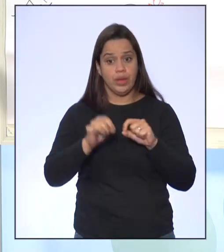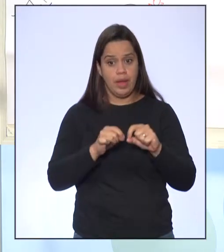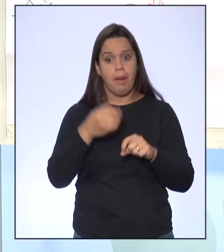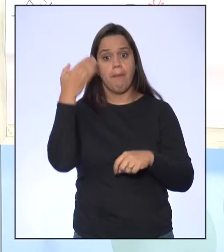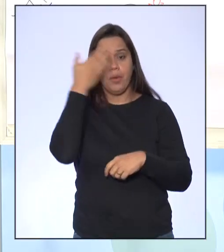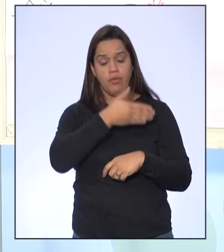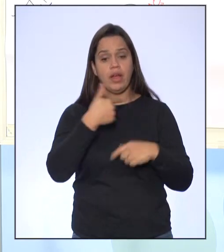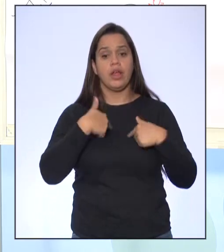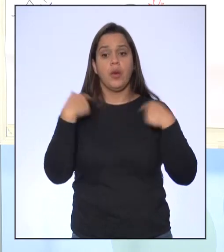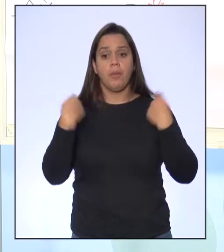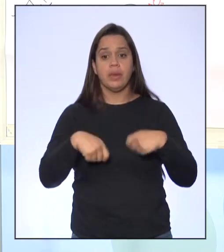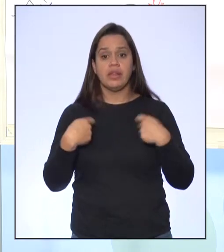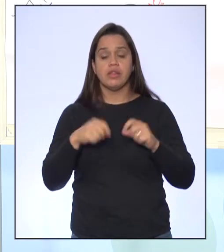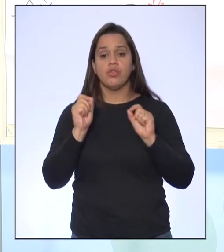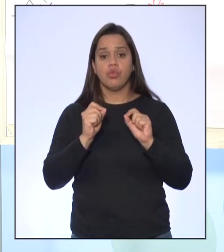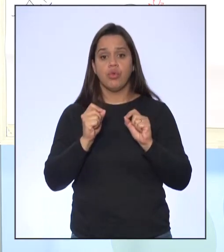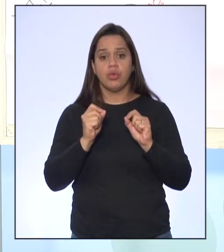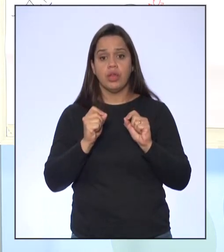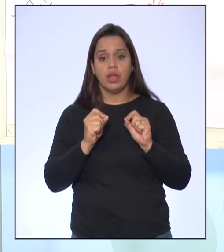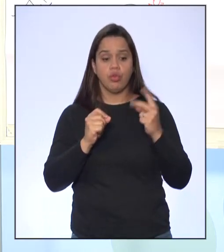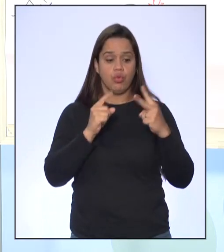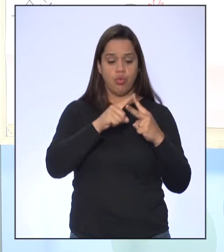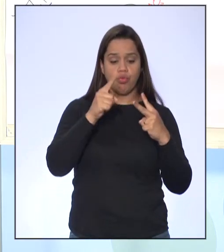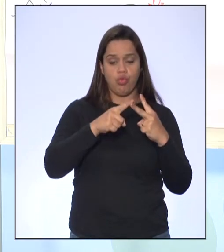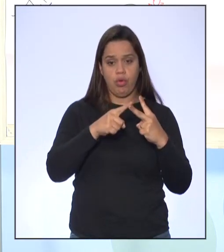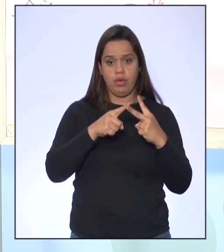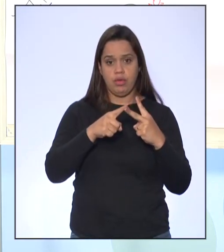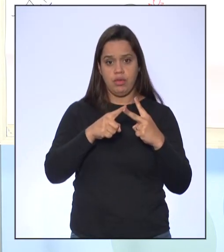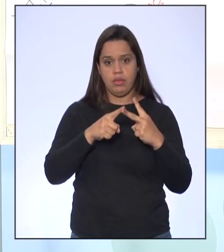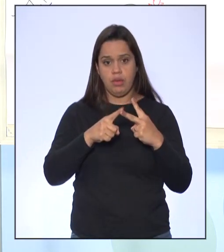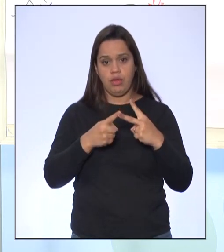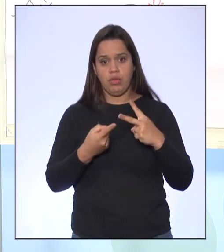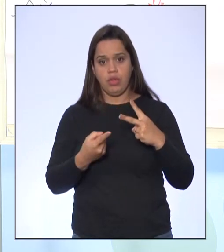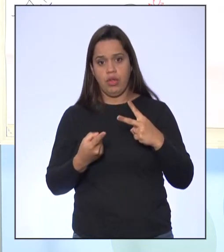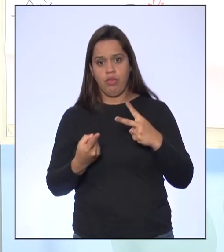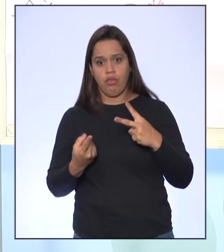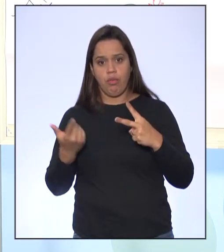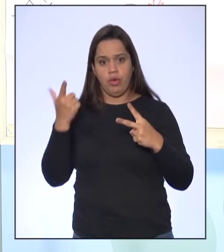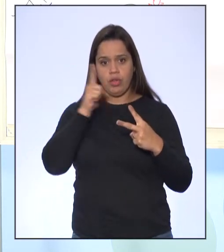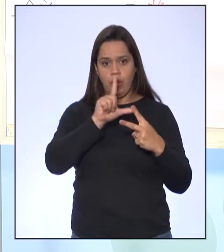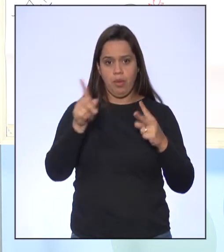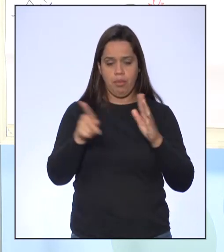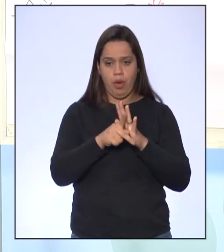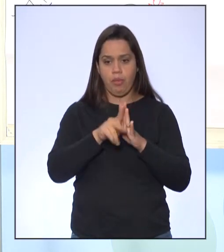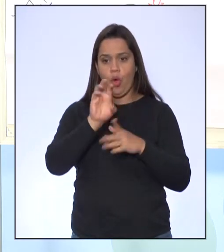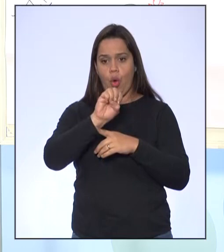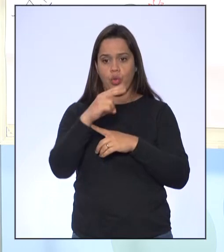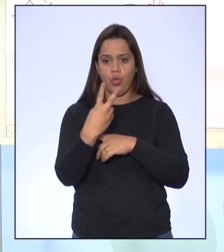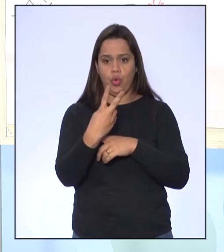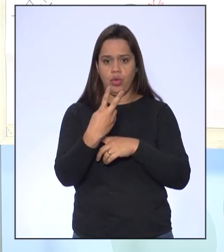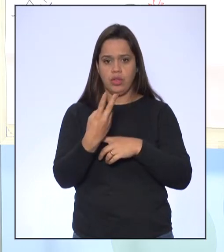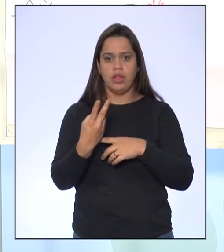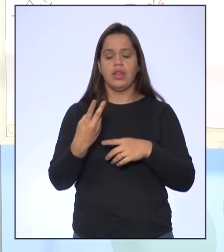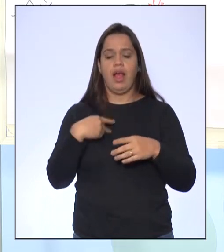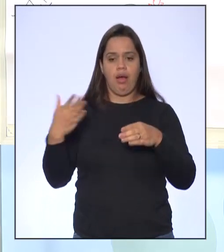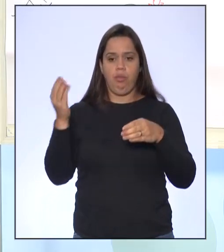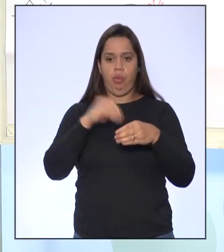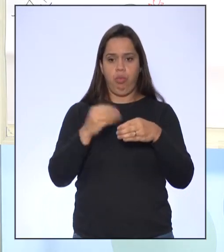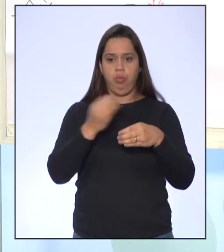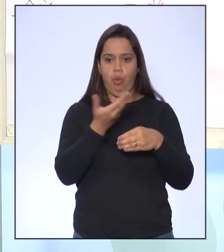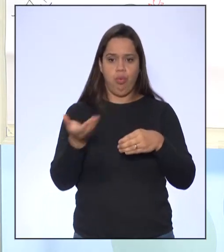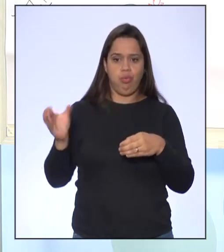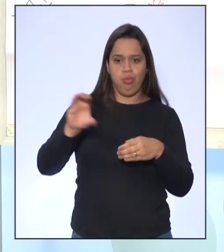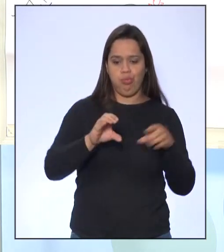que eu preciso dos dois, combustível e comburente? Vou até colocar aqui o combustível para ele, ó, que é oxigênio. Deve ter bastante oxigênio aqui dentro, né? Porque ele